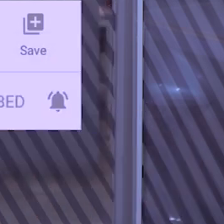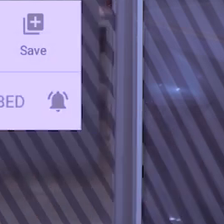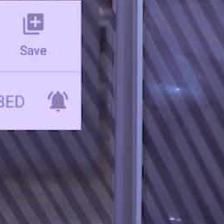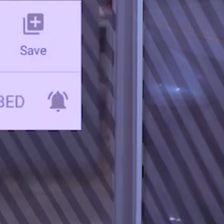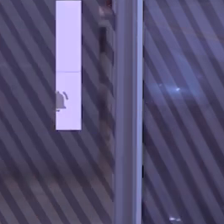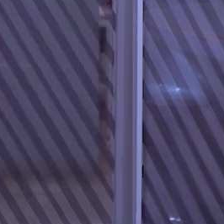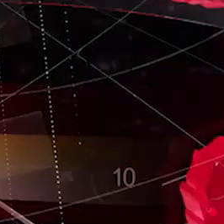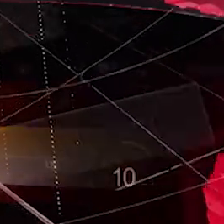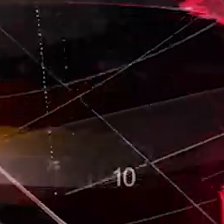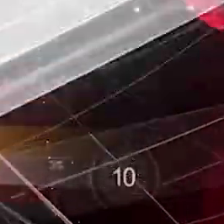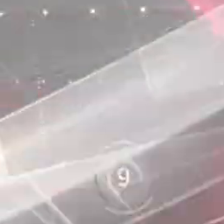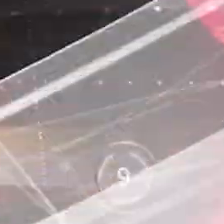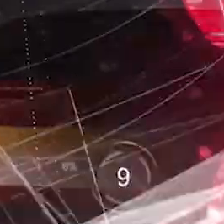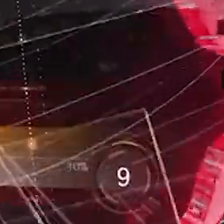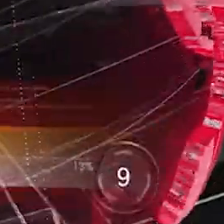more information.